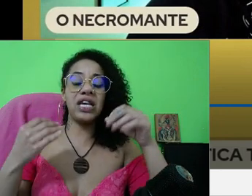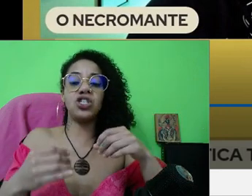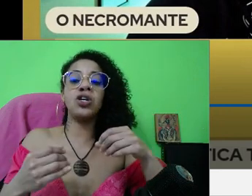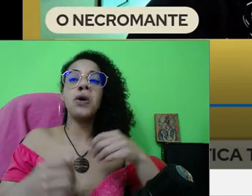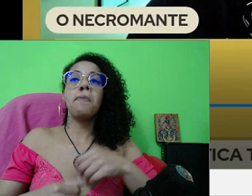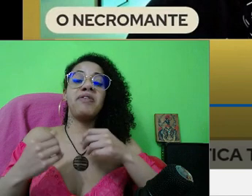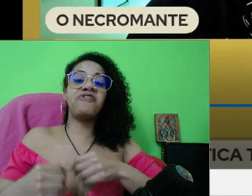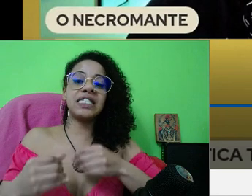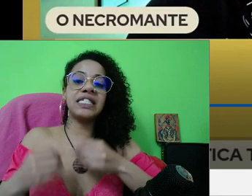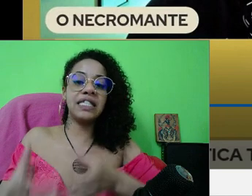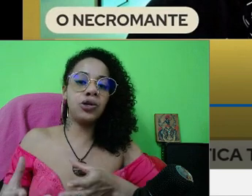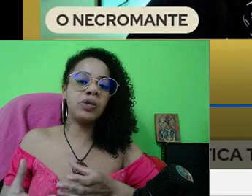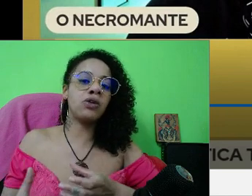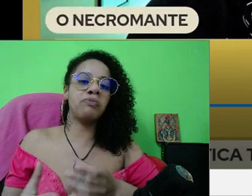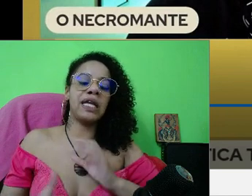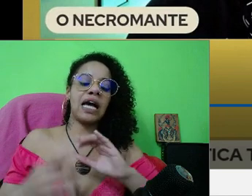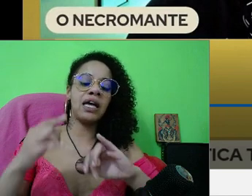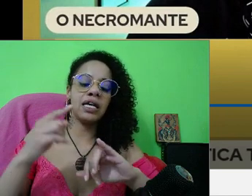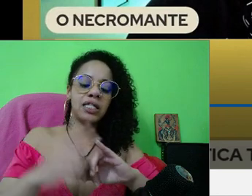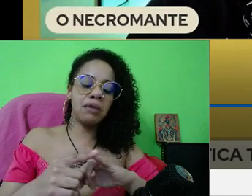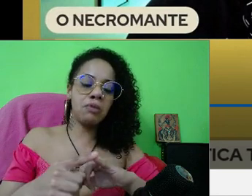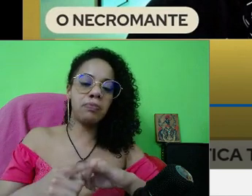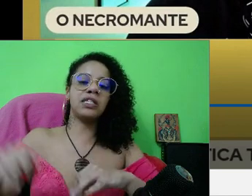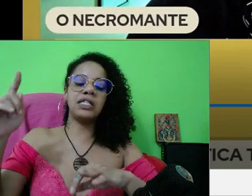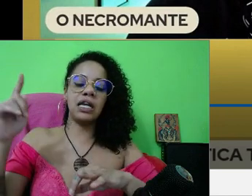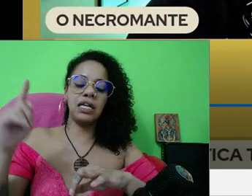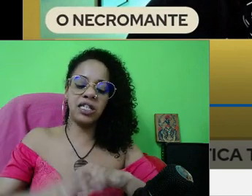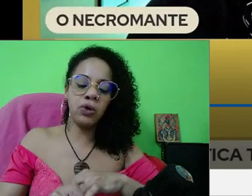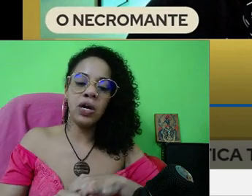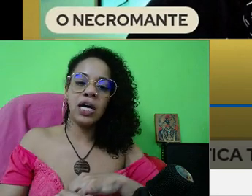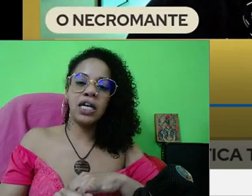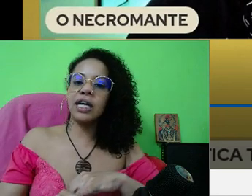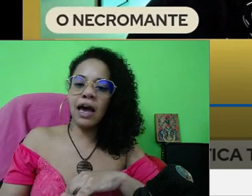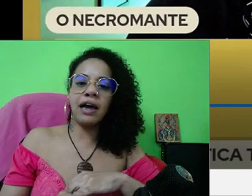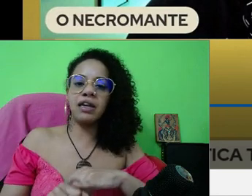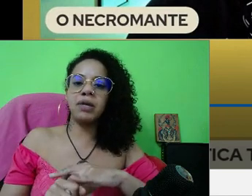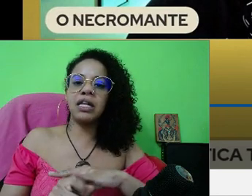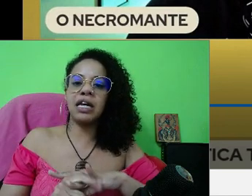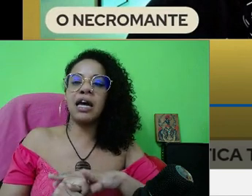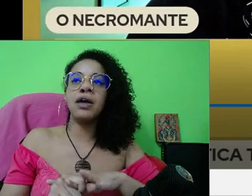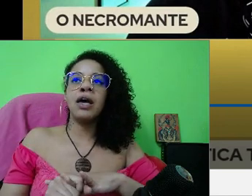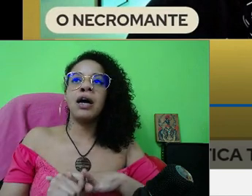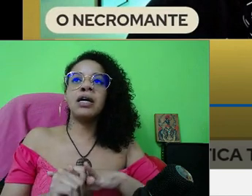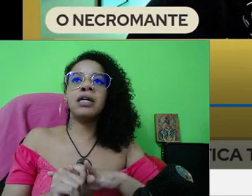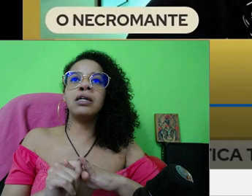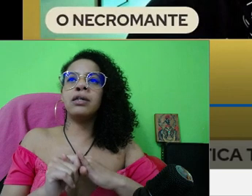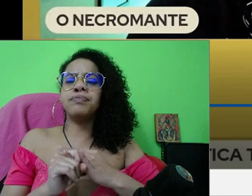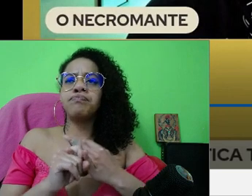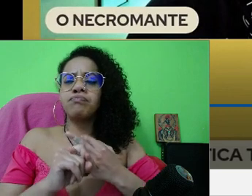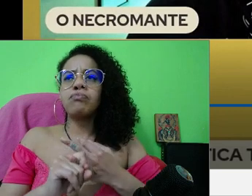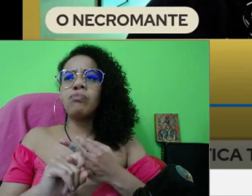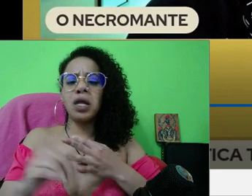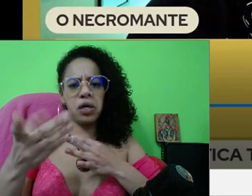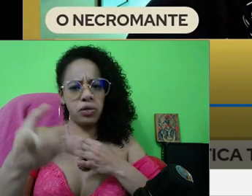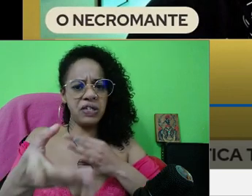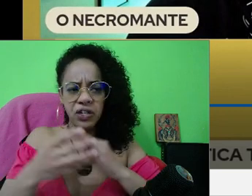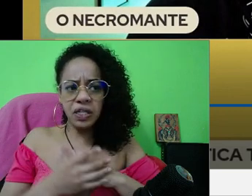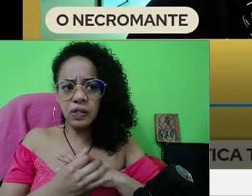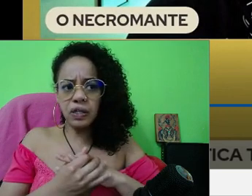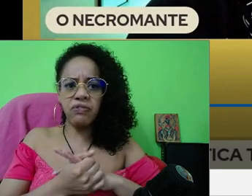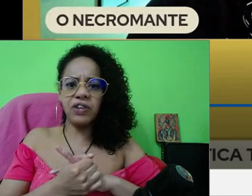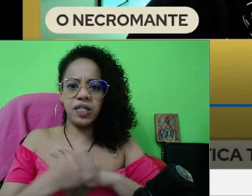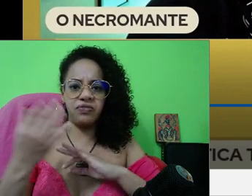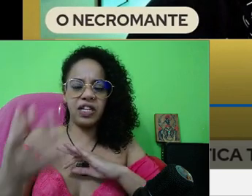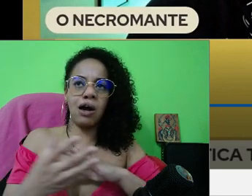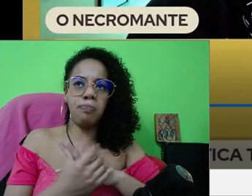que eu realmente me Fascino em comentar sempre presidencialismo e guerra híbrida né inclusive